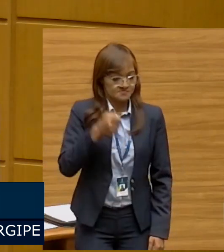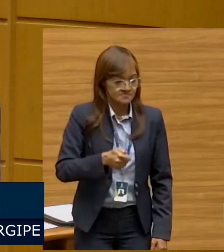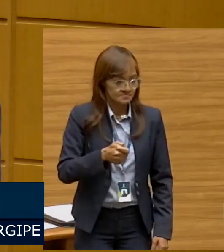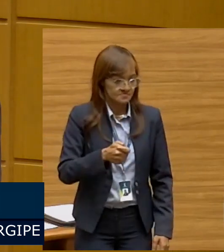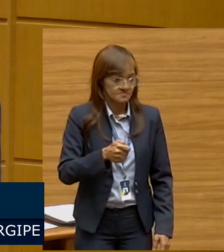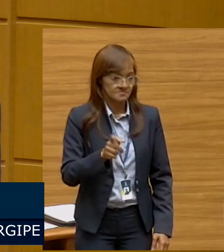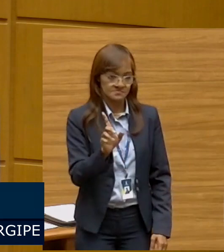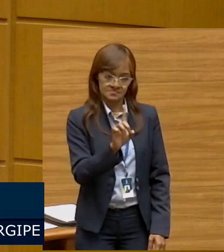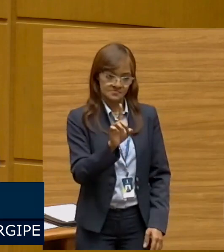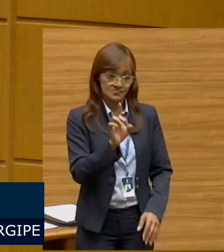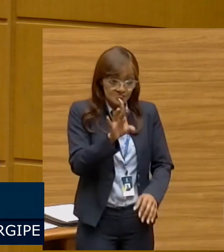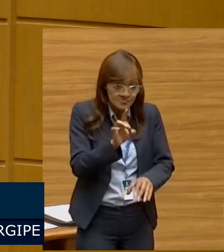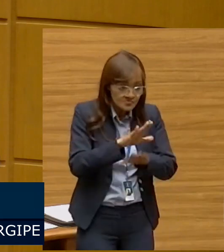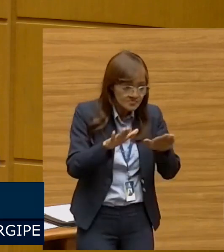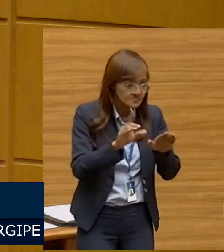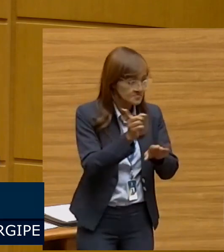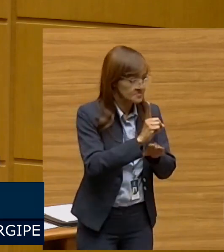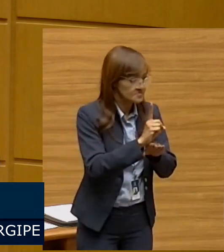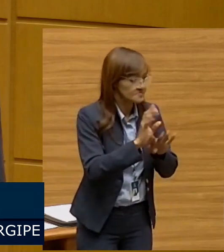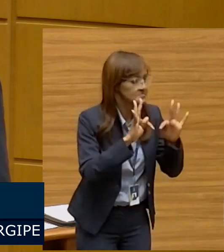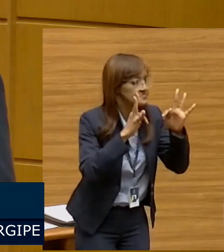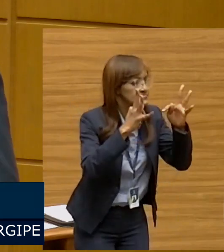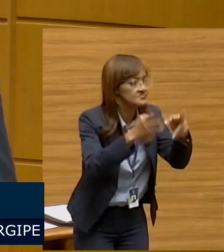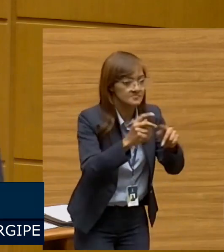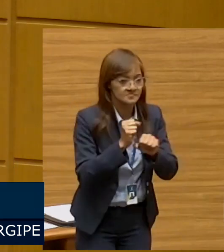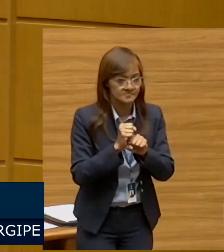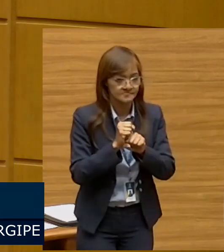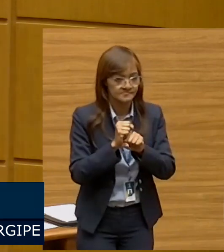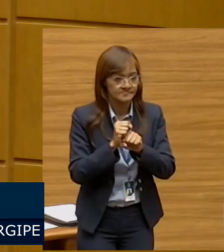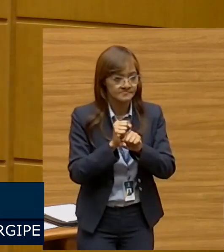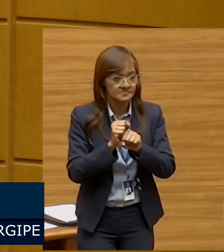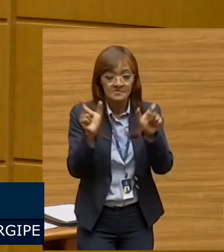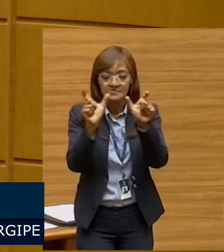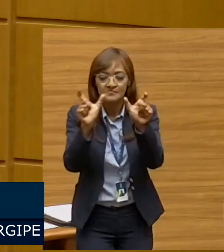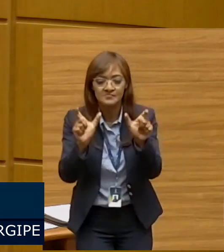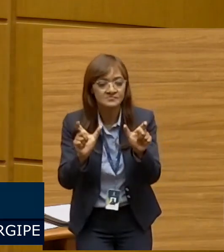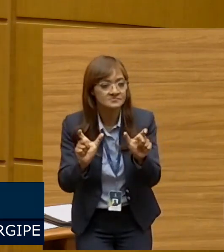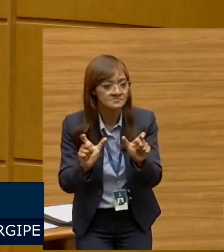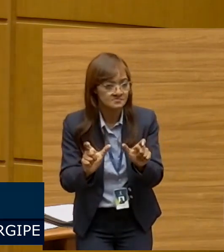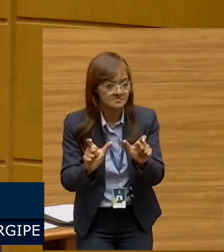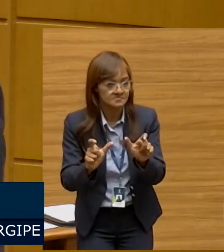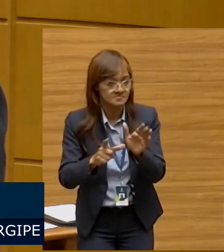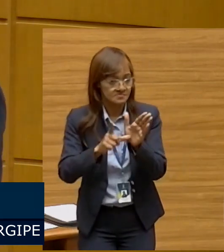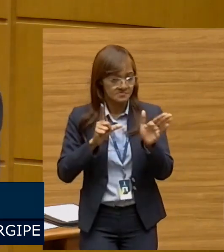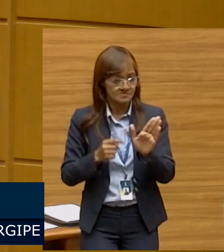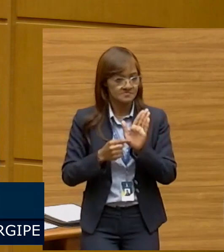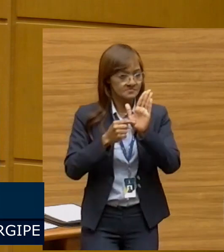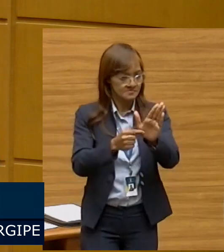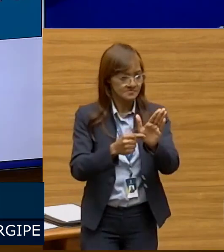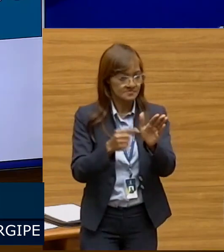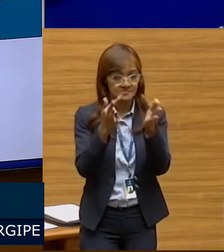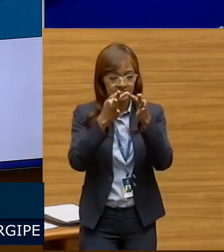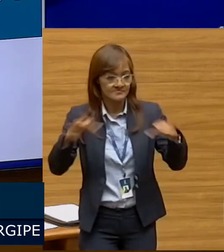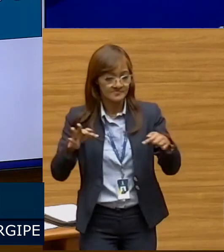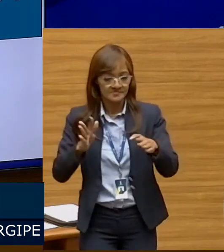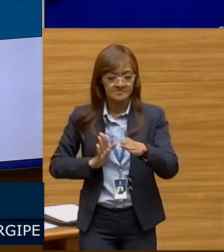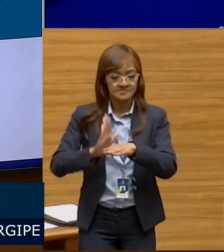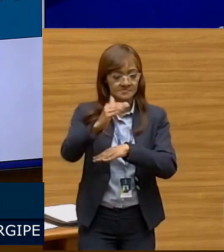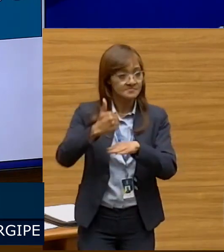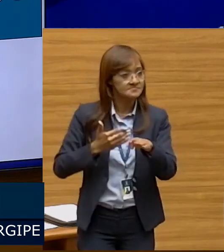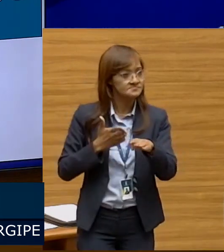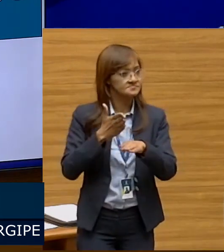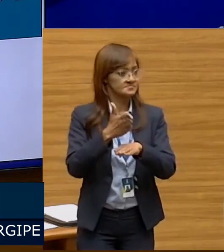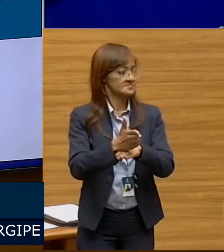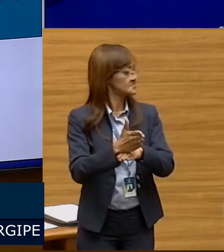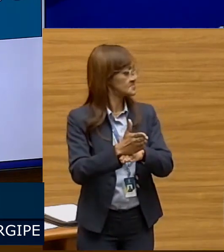profissionais apenas. É um conjunto, é uma estrutura, e para finalizar, eu trago aqui a frase para vocês. A acessibilidade, ela